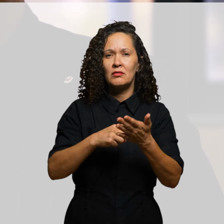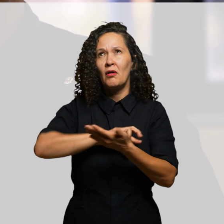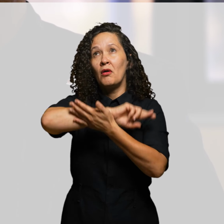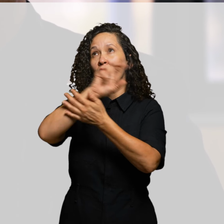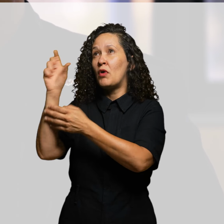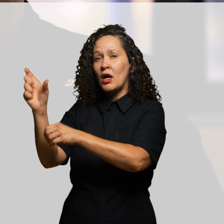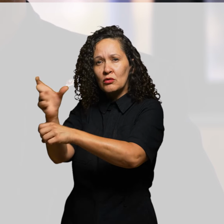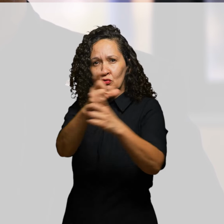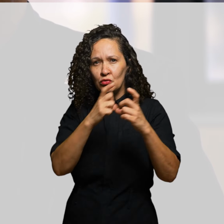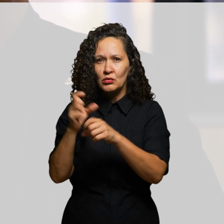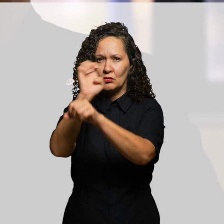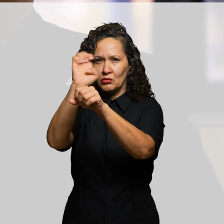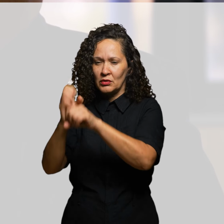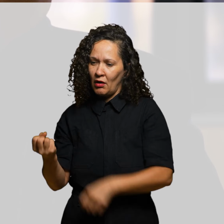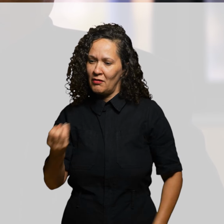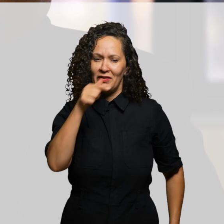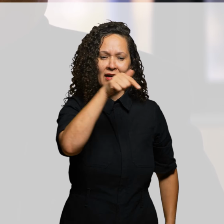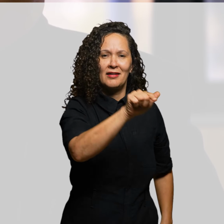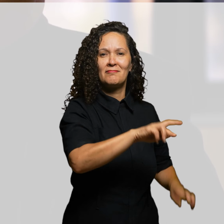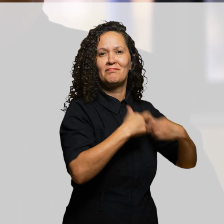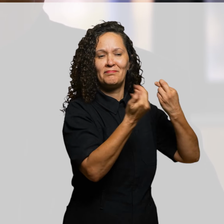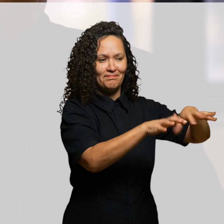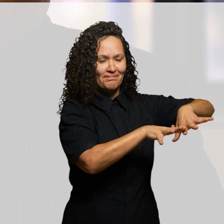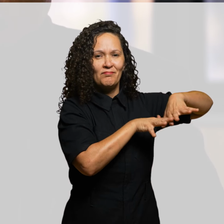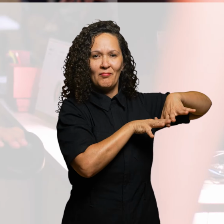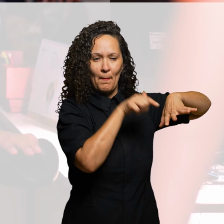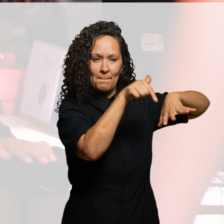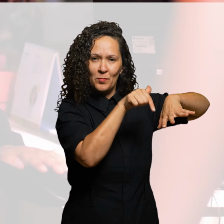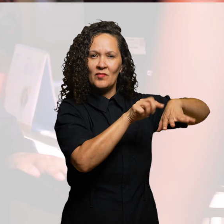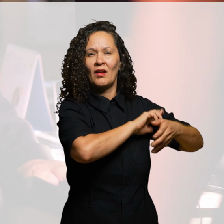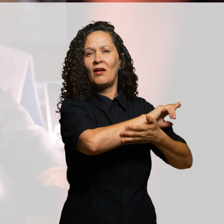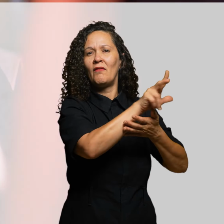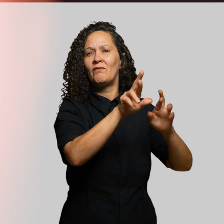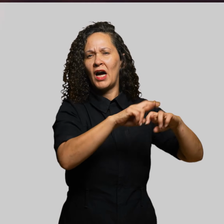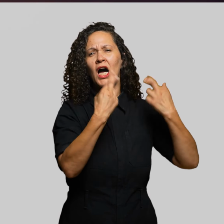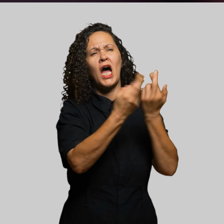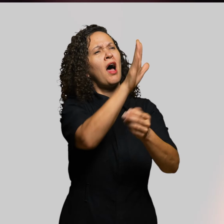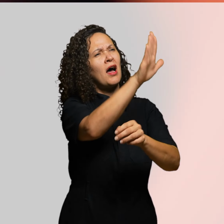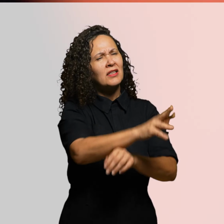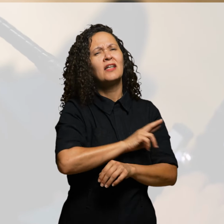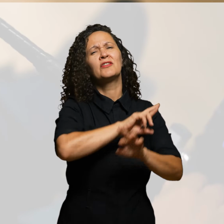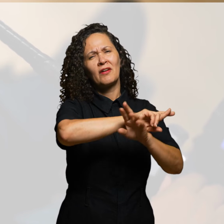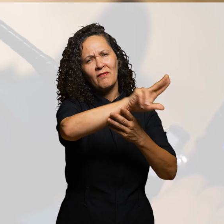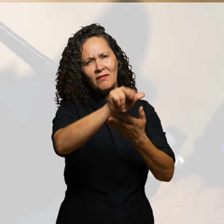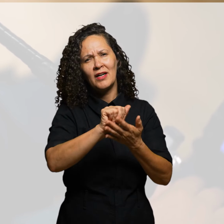vários lugares do estado para fazer aquela audiência, que era uma rodada de audiências naquela tarde.